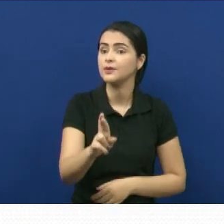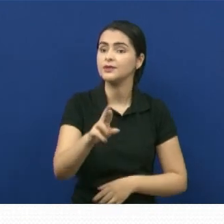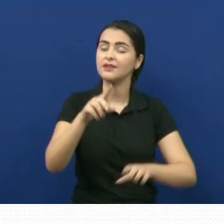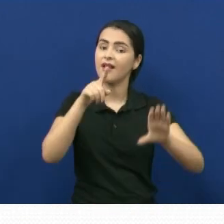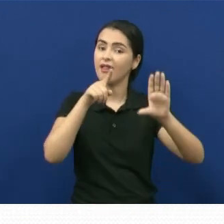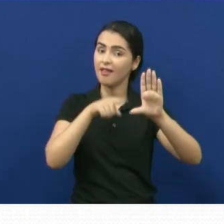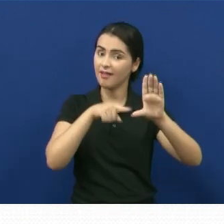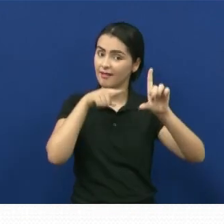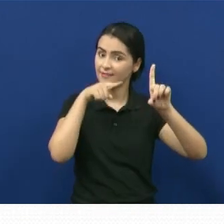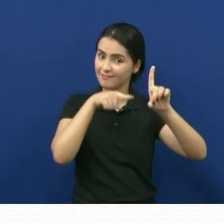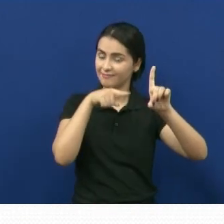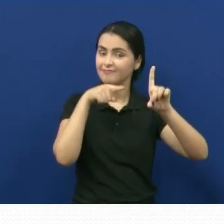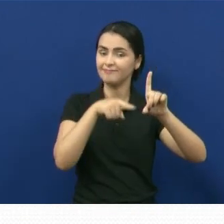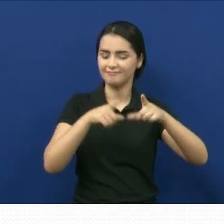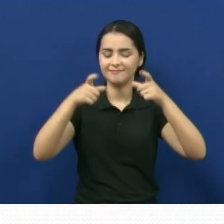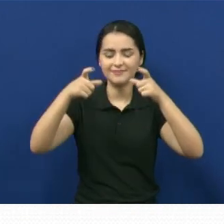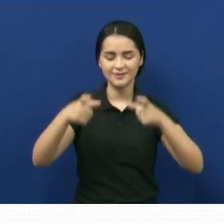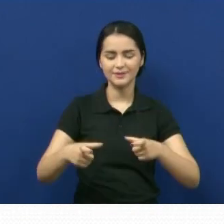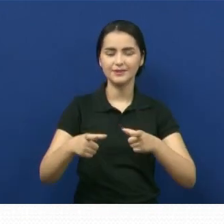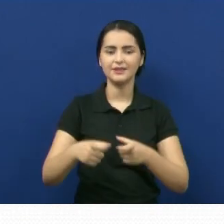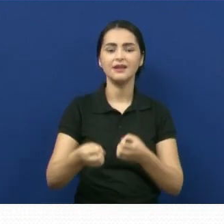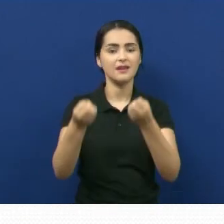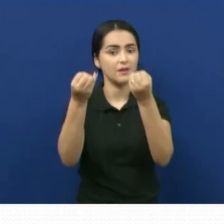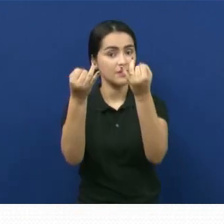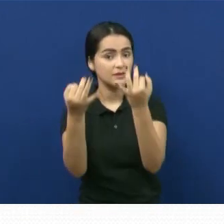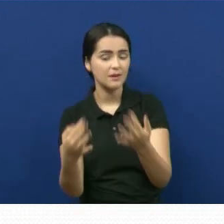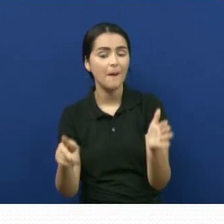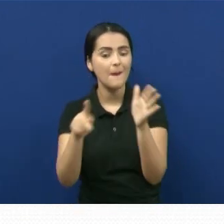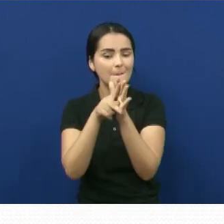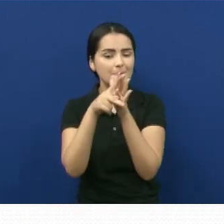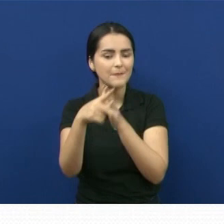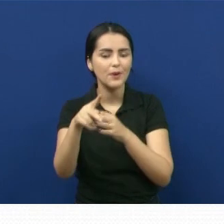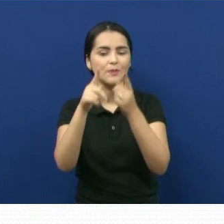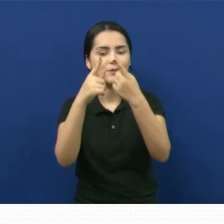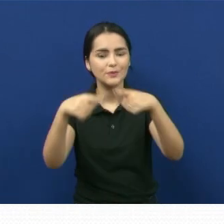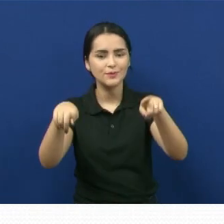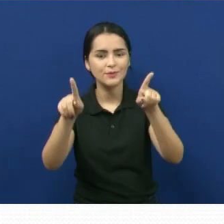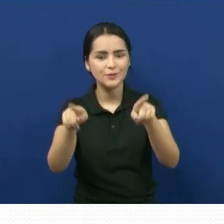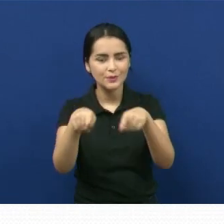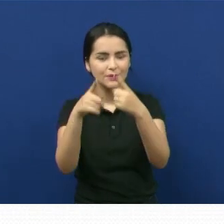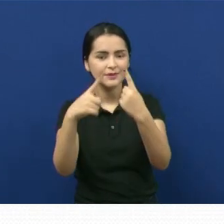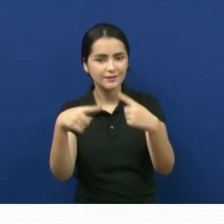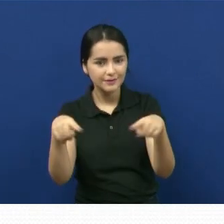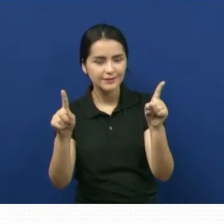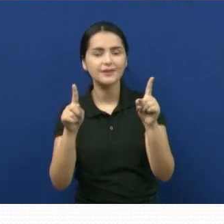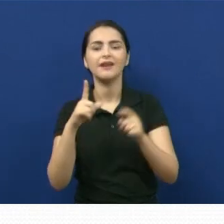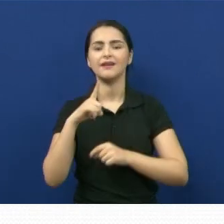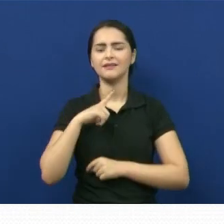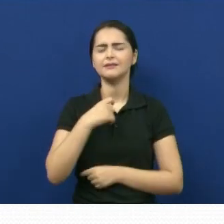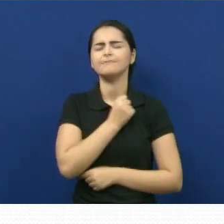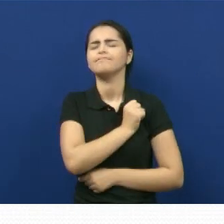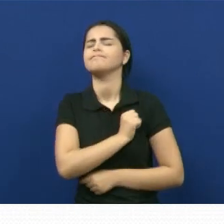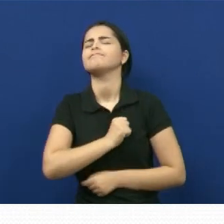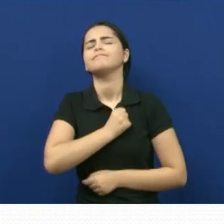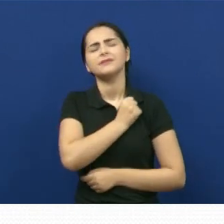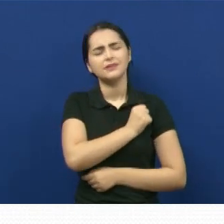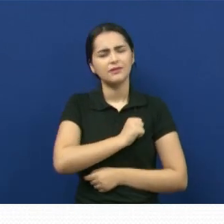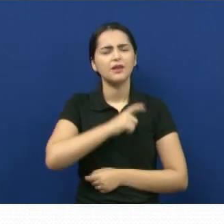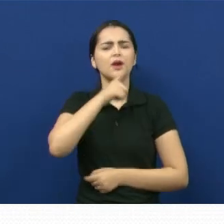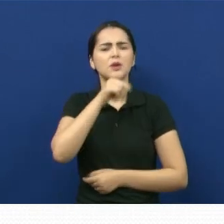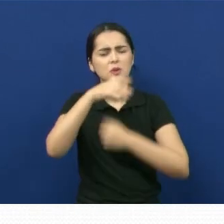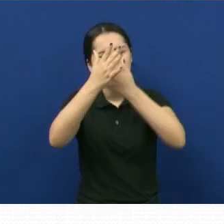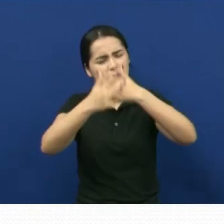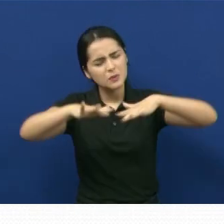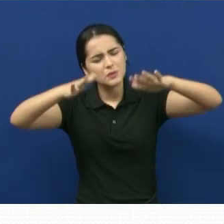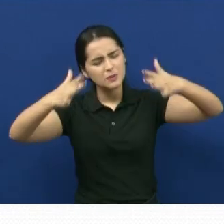alternativa D, lugar. Como disse no texto, na canção, ele tem saudades do mar, da praia